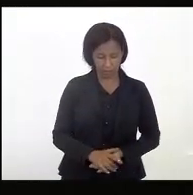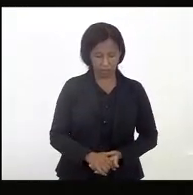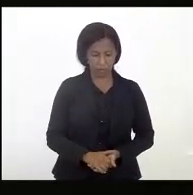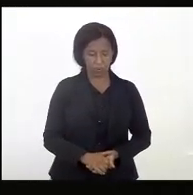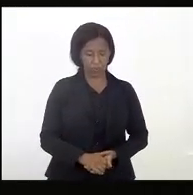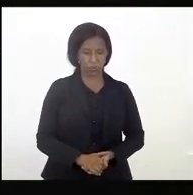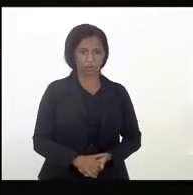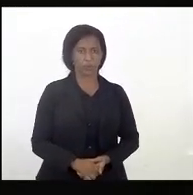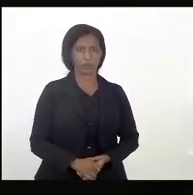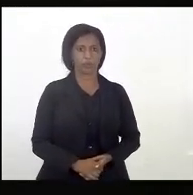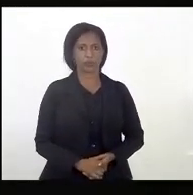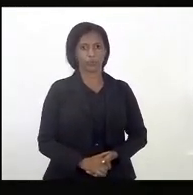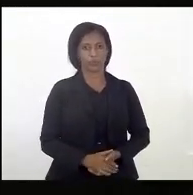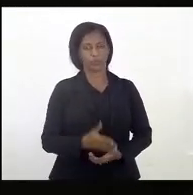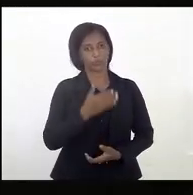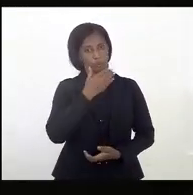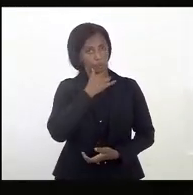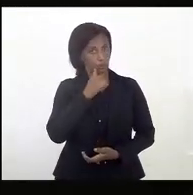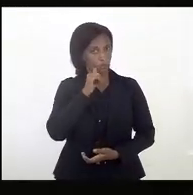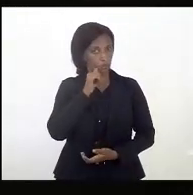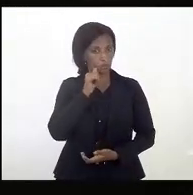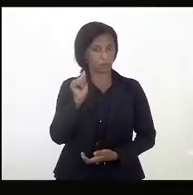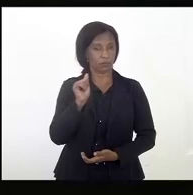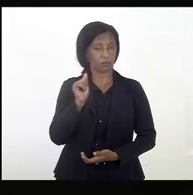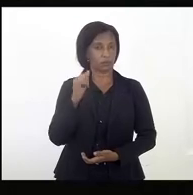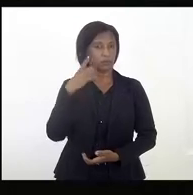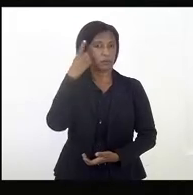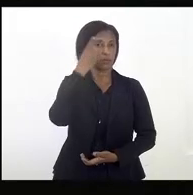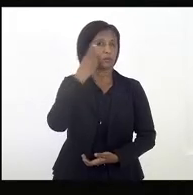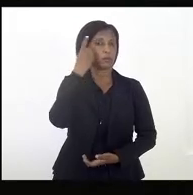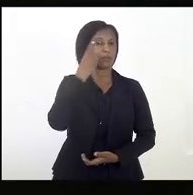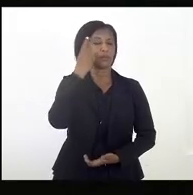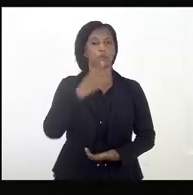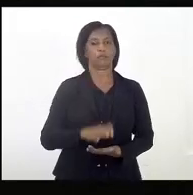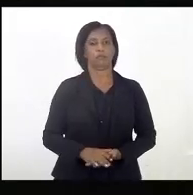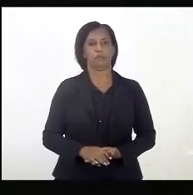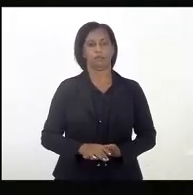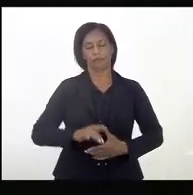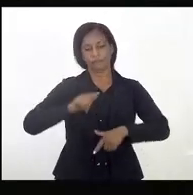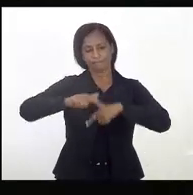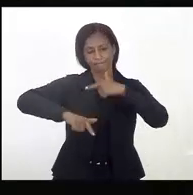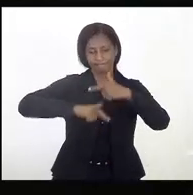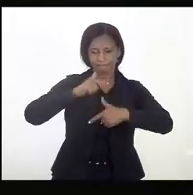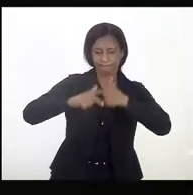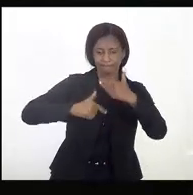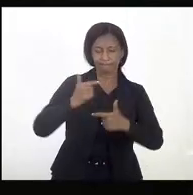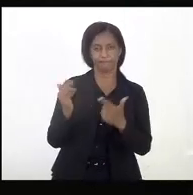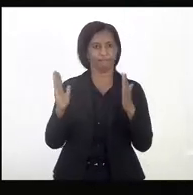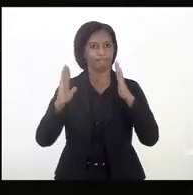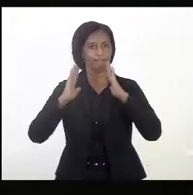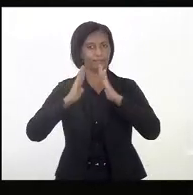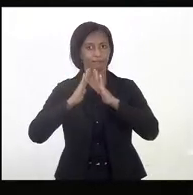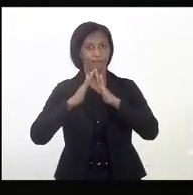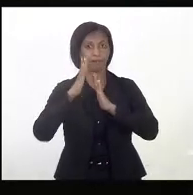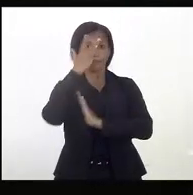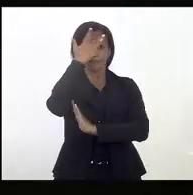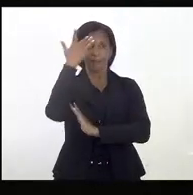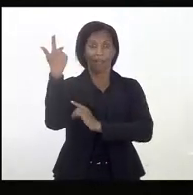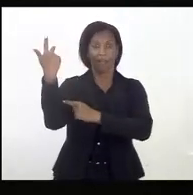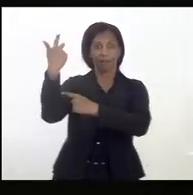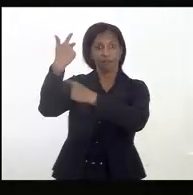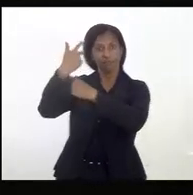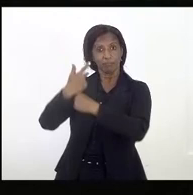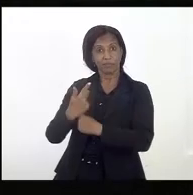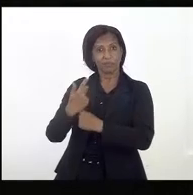senhoras e senhores deputados e deputadas servidores dessa casa aqueles que nos assistem